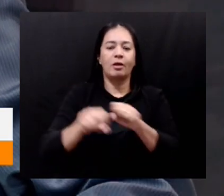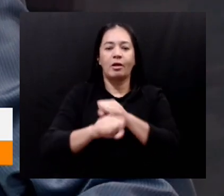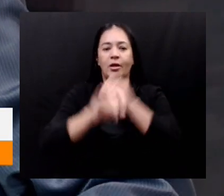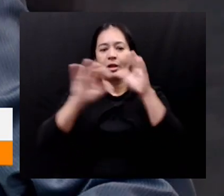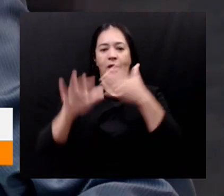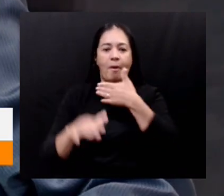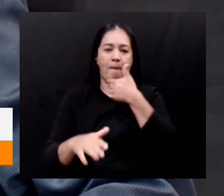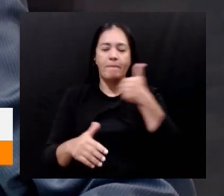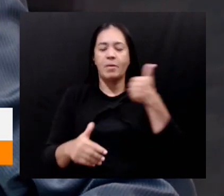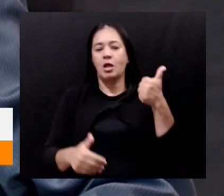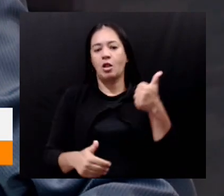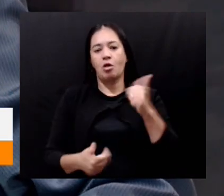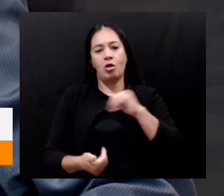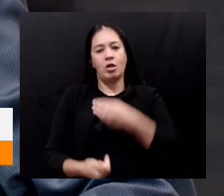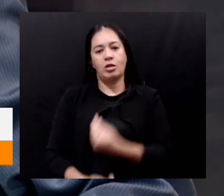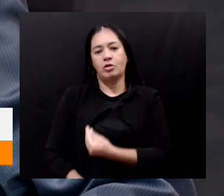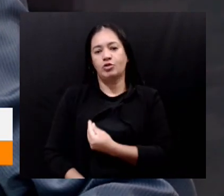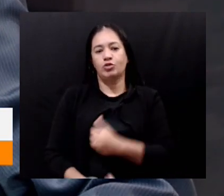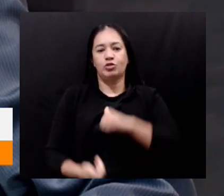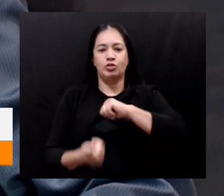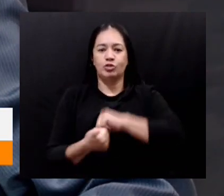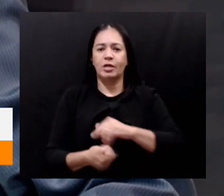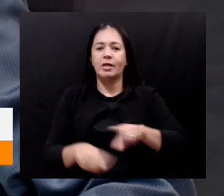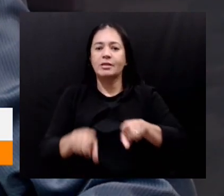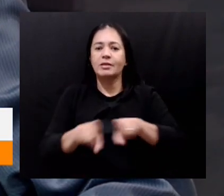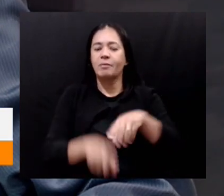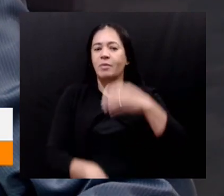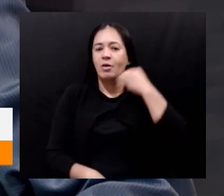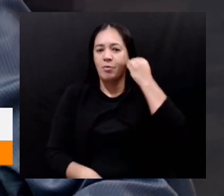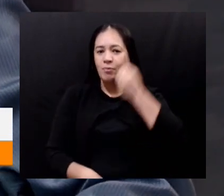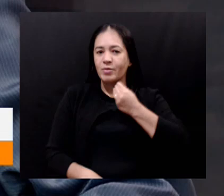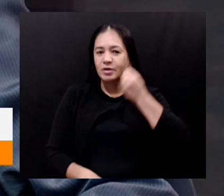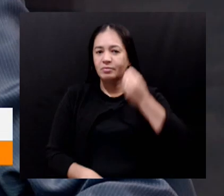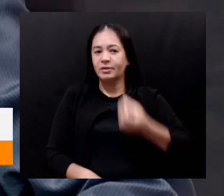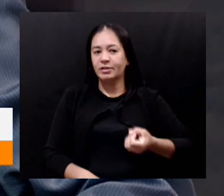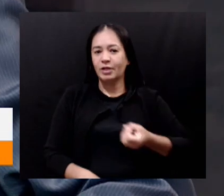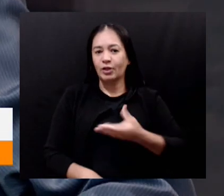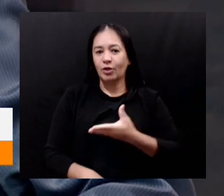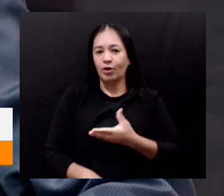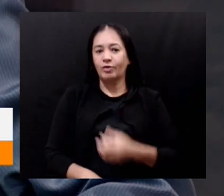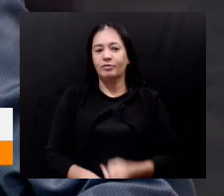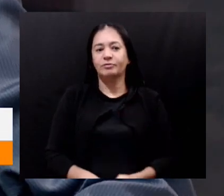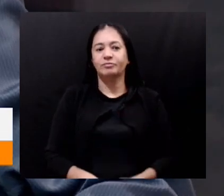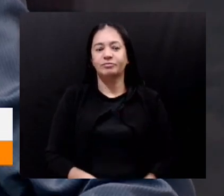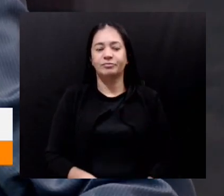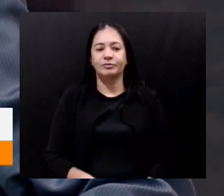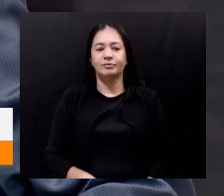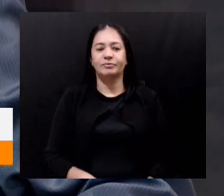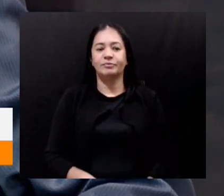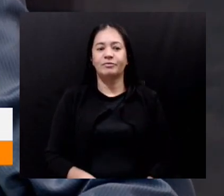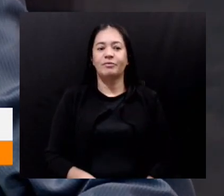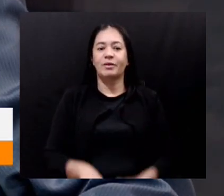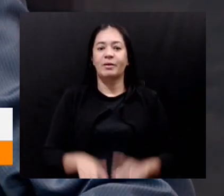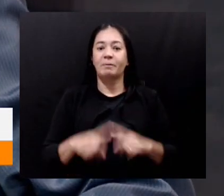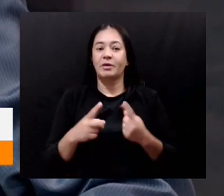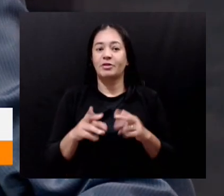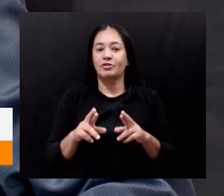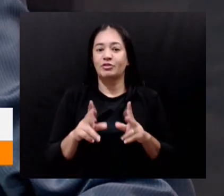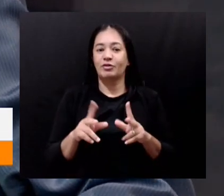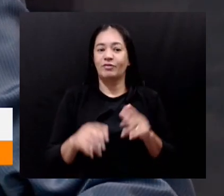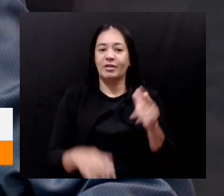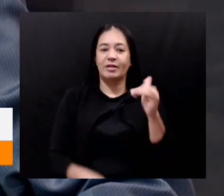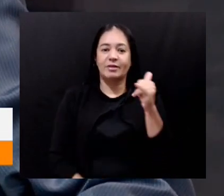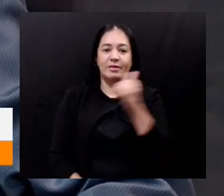vida e uma experiência também totalmente nova, né? O que diferencia um pouco a Itália, naturalmente, de